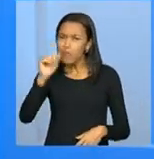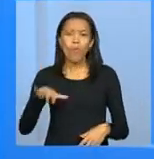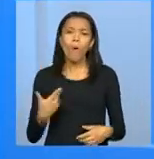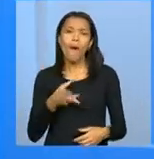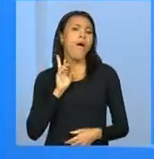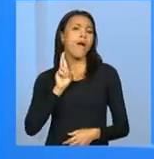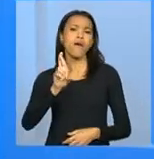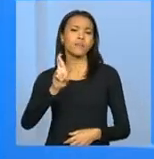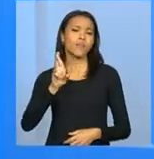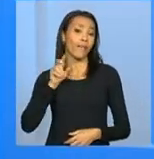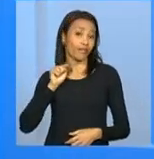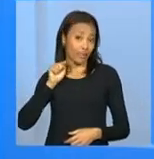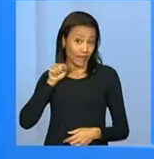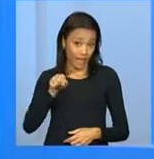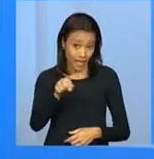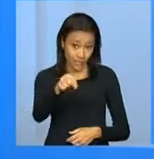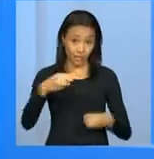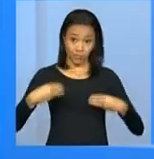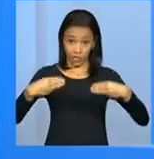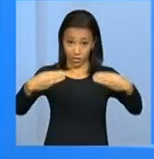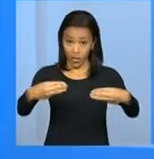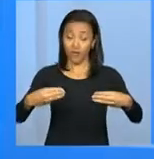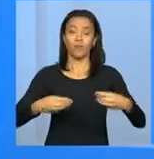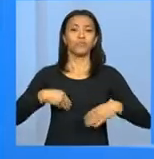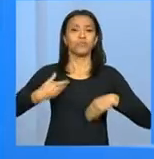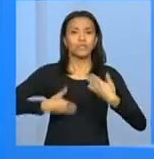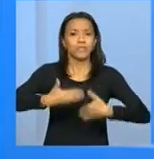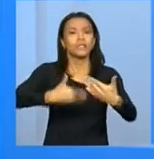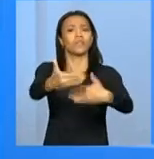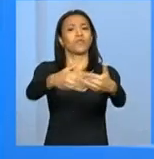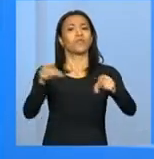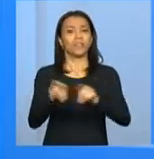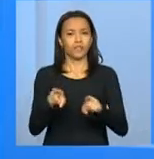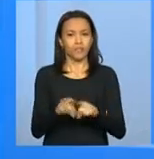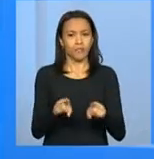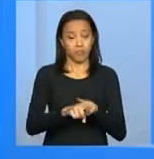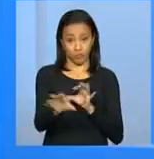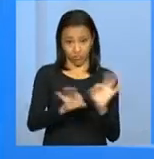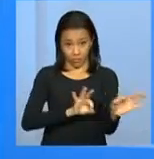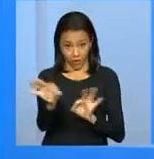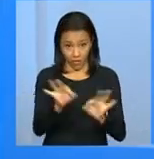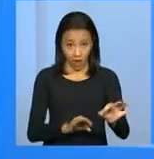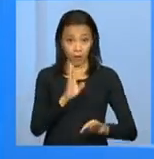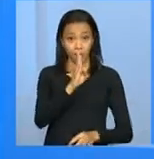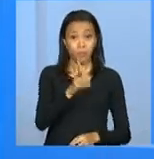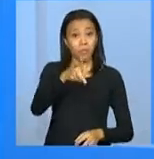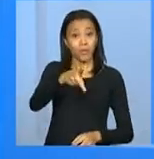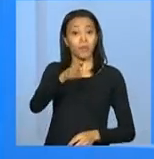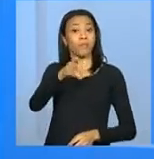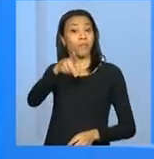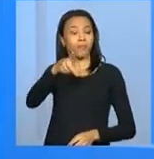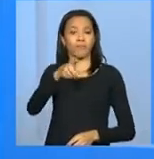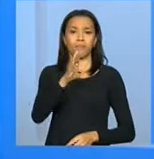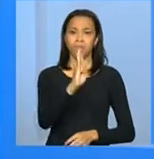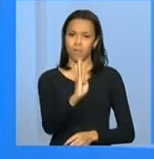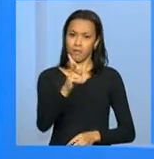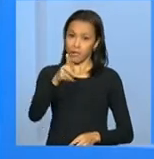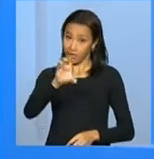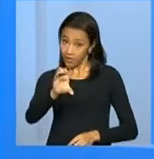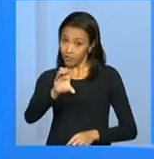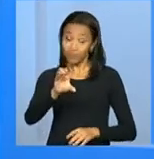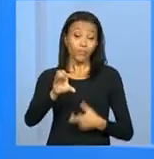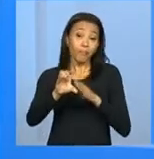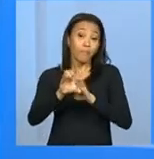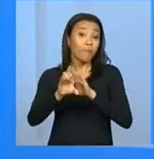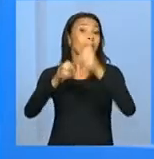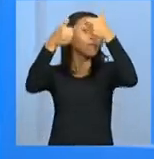desses ministérios no desenvolvimento e efetivação das ações do programa BPC Trabalho? Então, para explicar